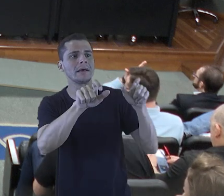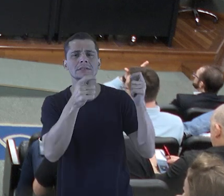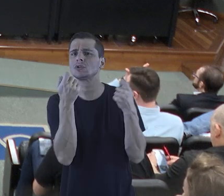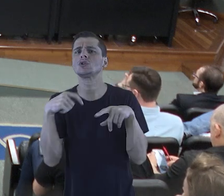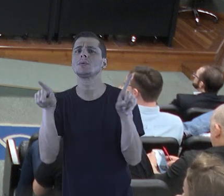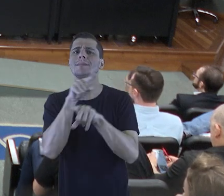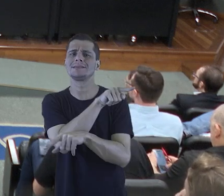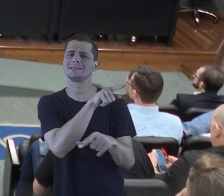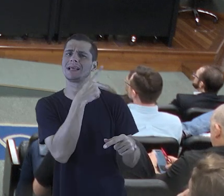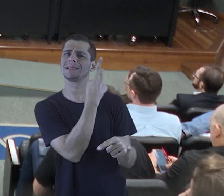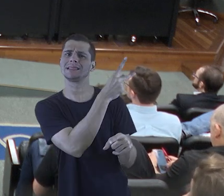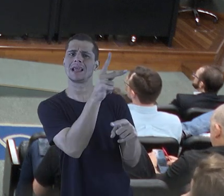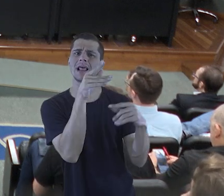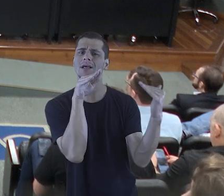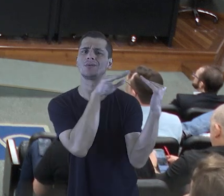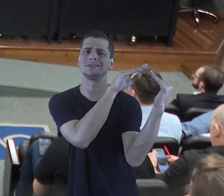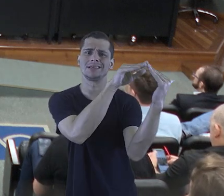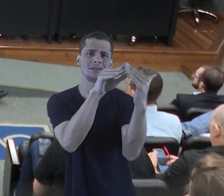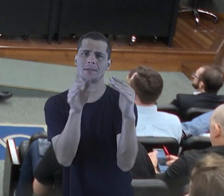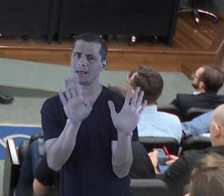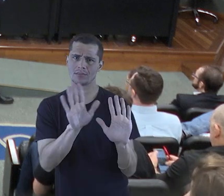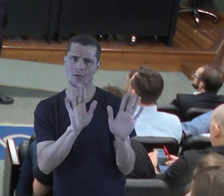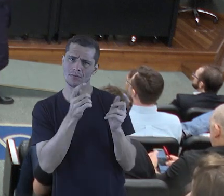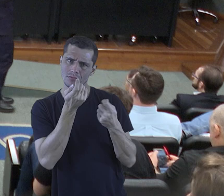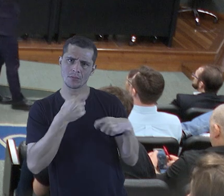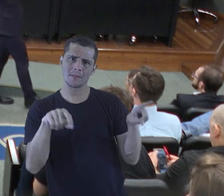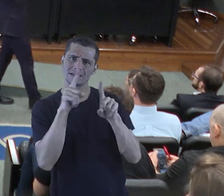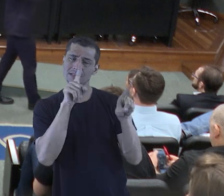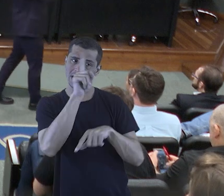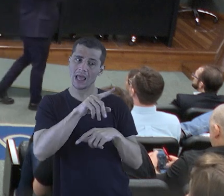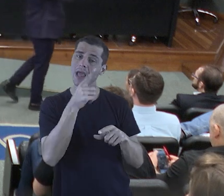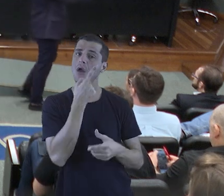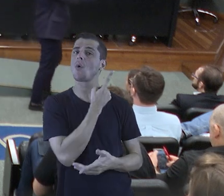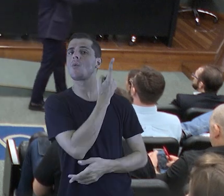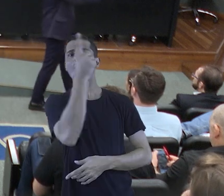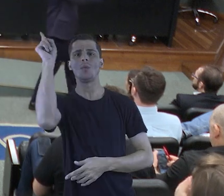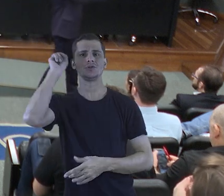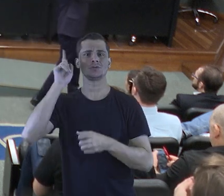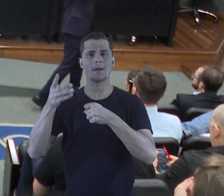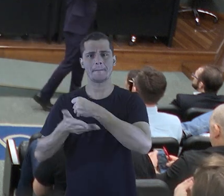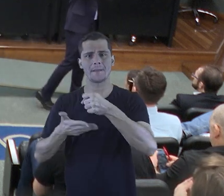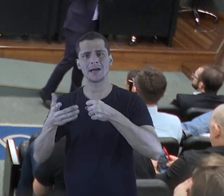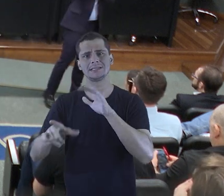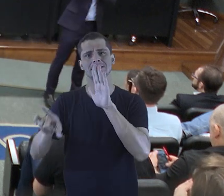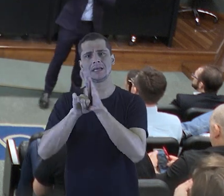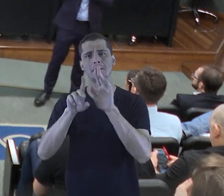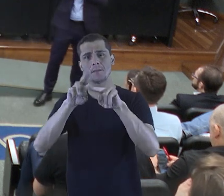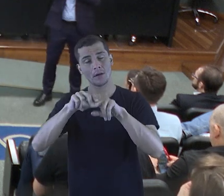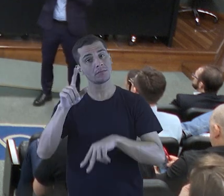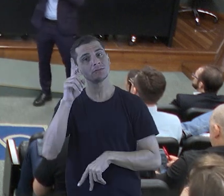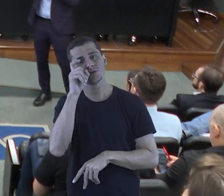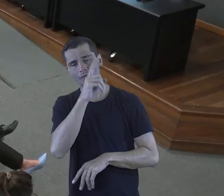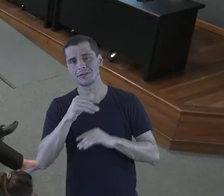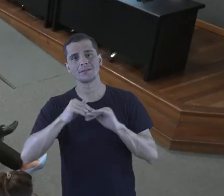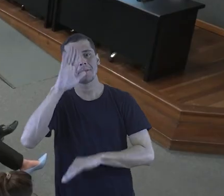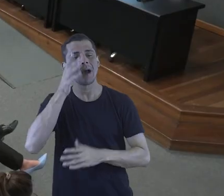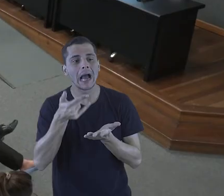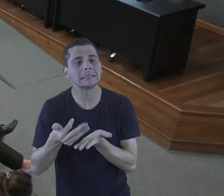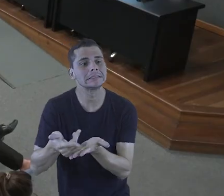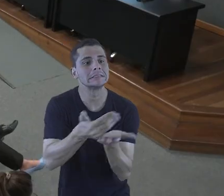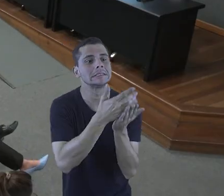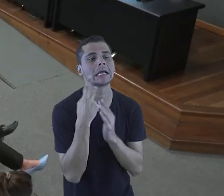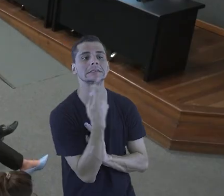O consentimento é a última base legal do poder público, porque é o mais difícil de você coletar. E outra, se você